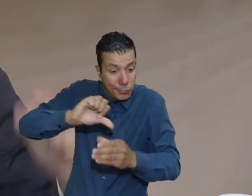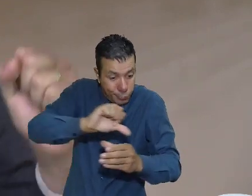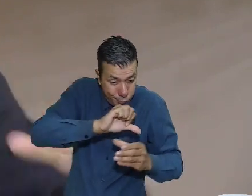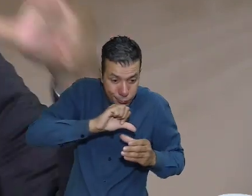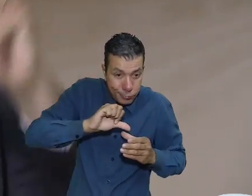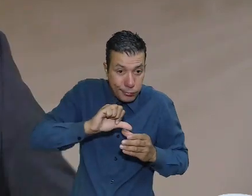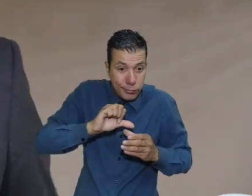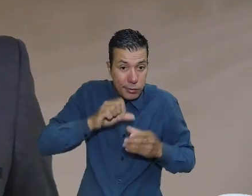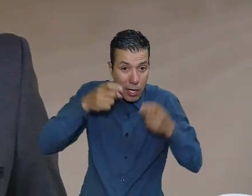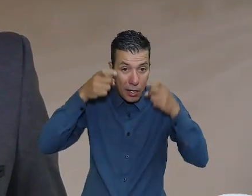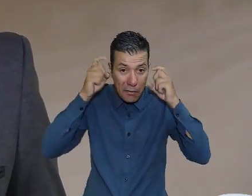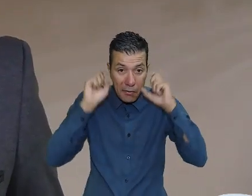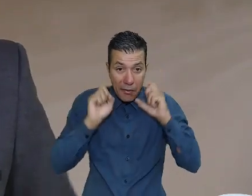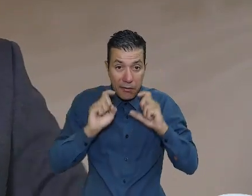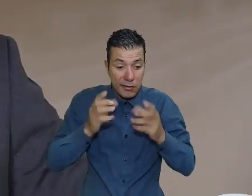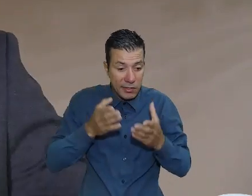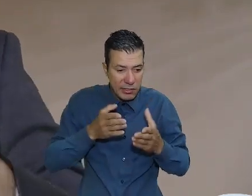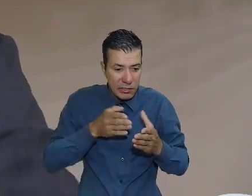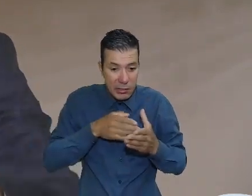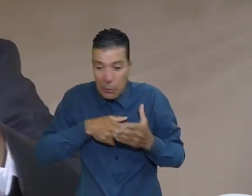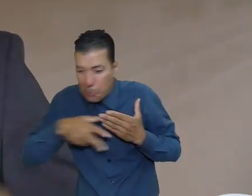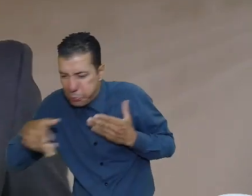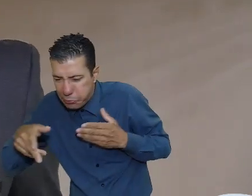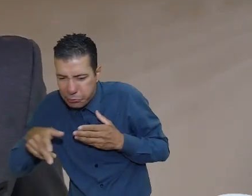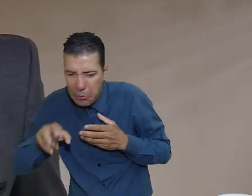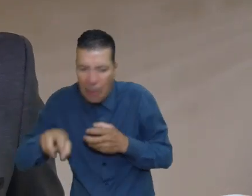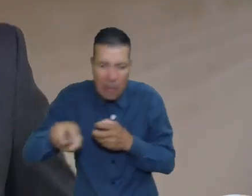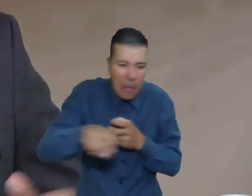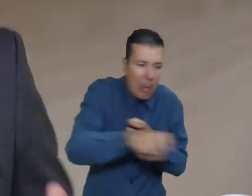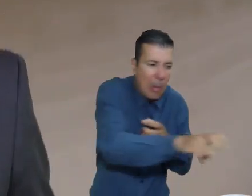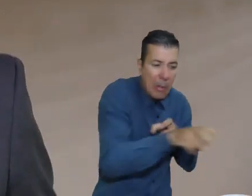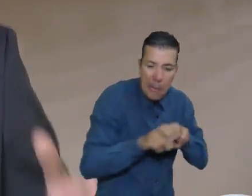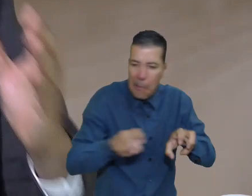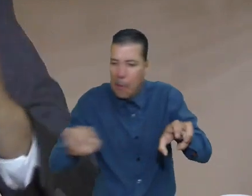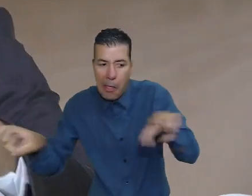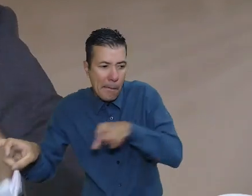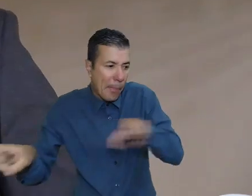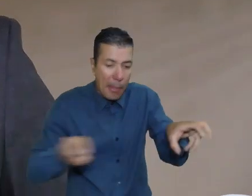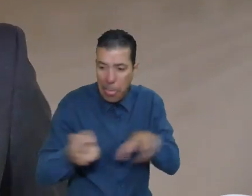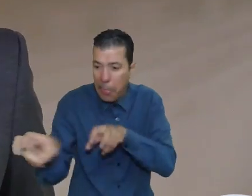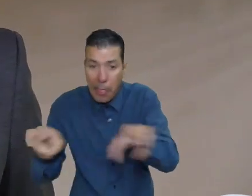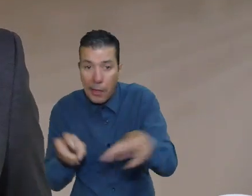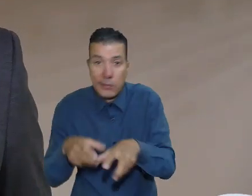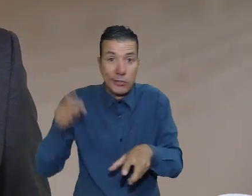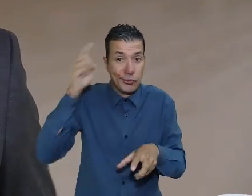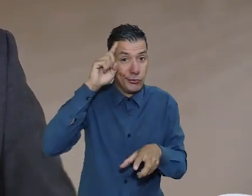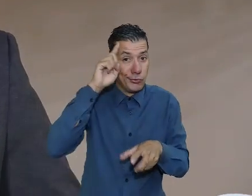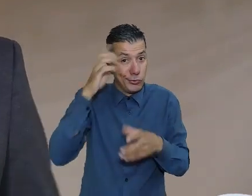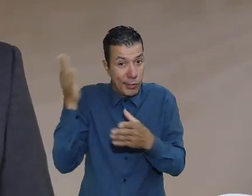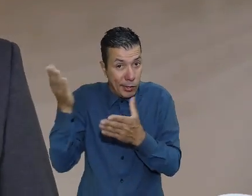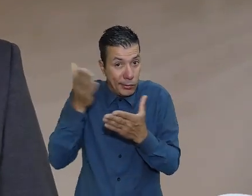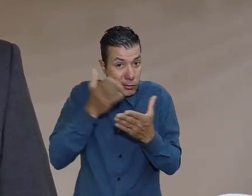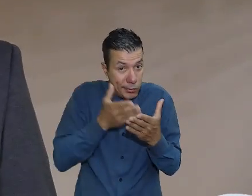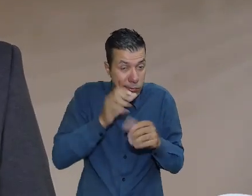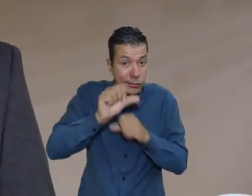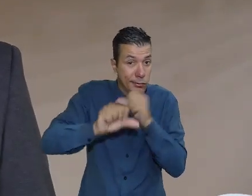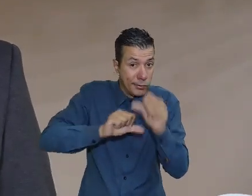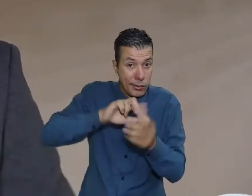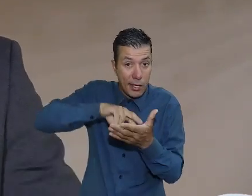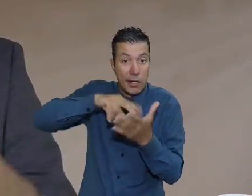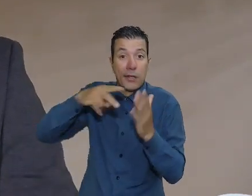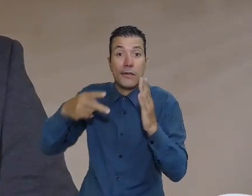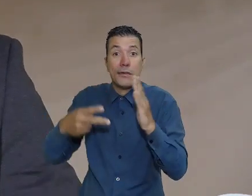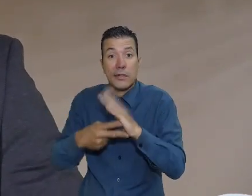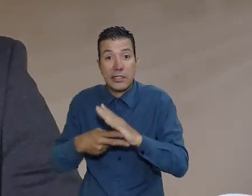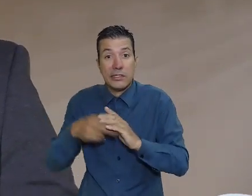ovelhas elas fujam do curral, ainda que coisas difíceis aconteçam, traduzindo para os dias de hoje, ainda que nós